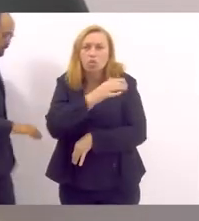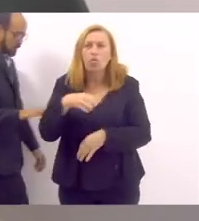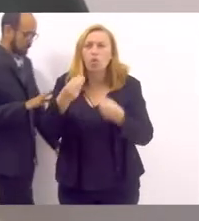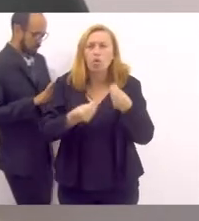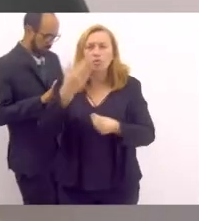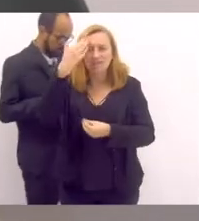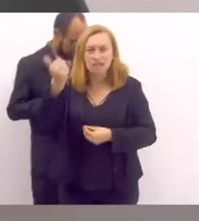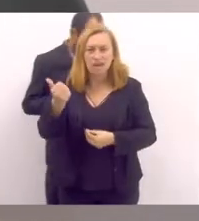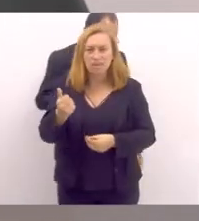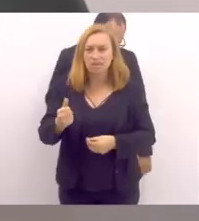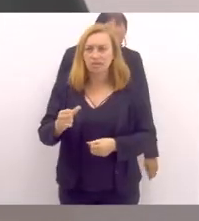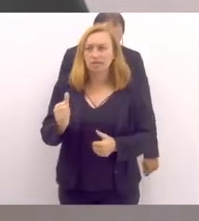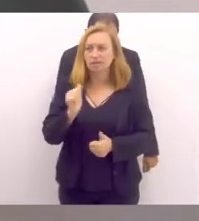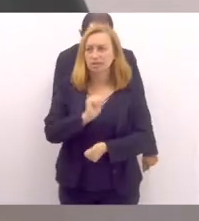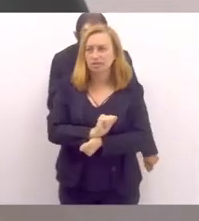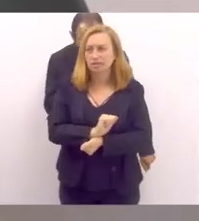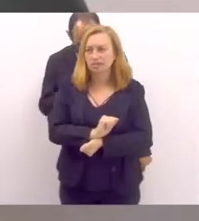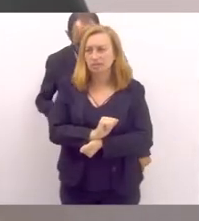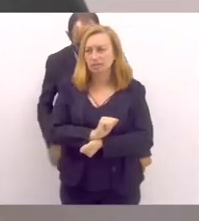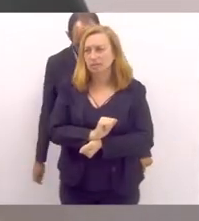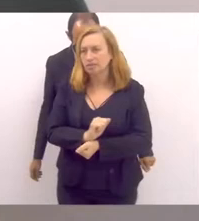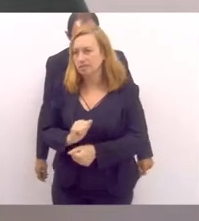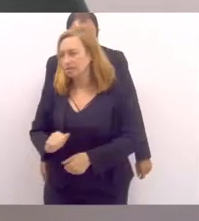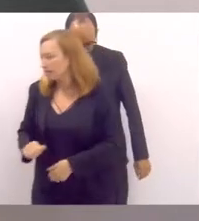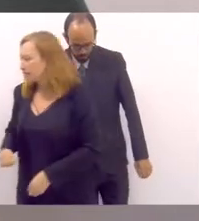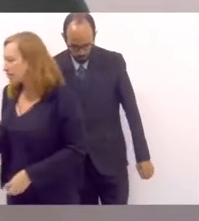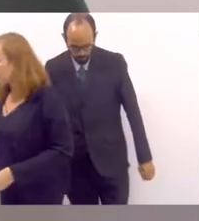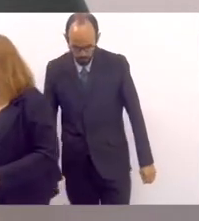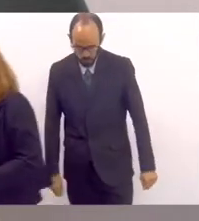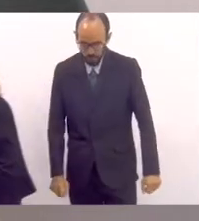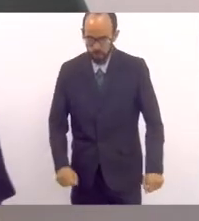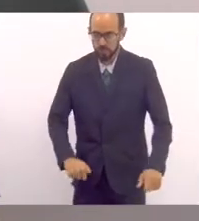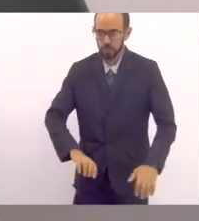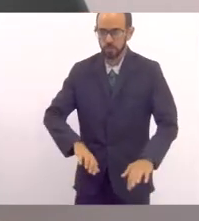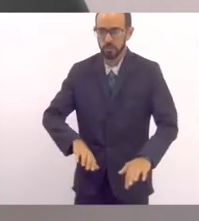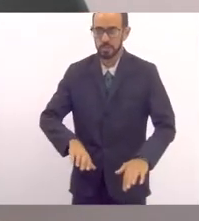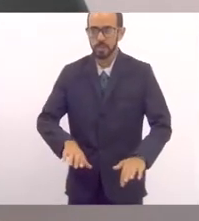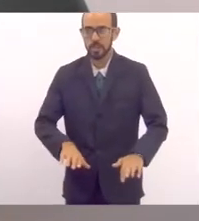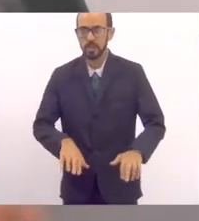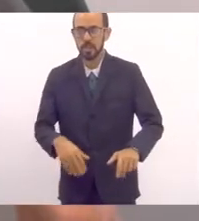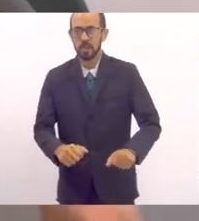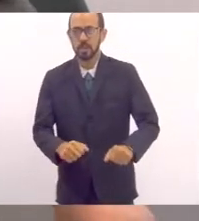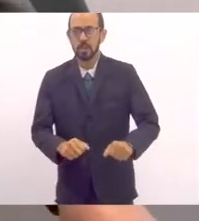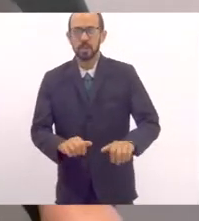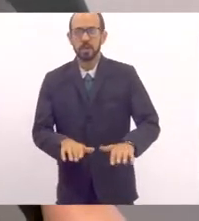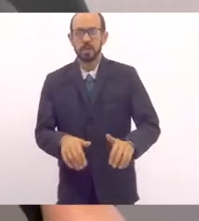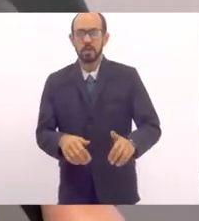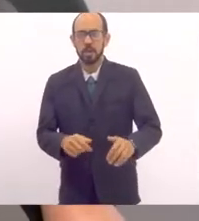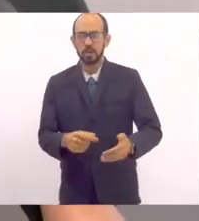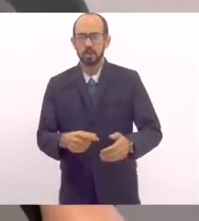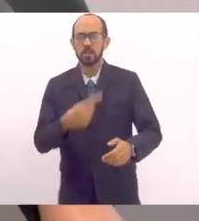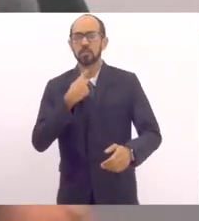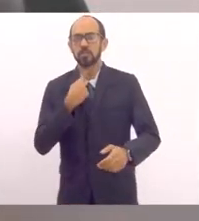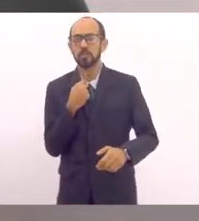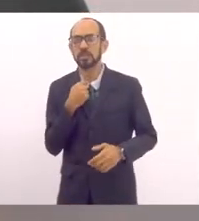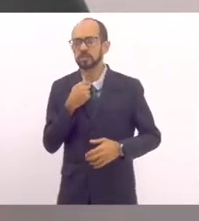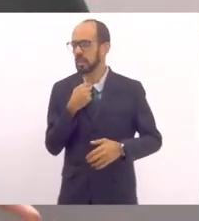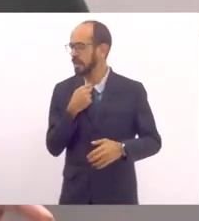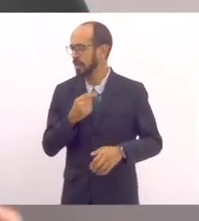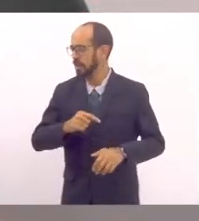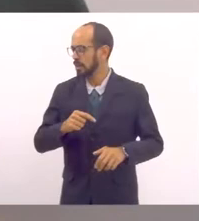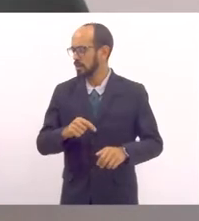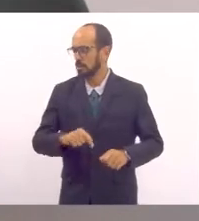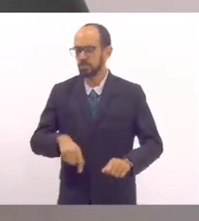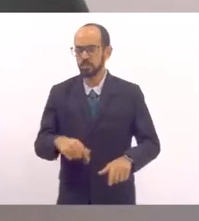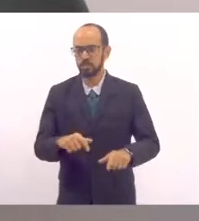tem Búzios se a gente não tem uma estrada boa e não tem uma sinalização? É isso que faz a nossa vontade de estar no Conselho Estadual para poder pautar